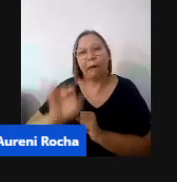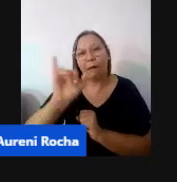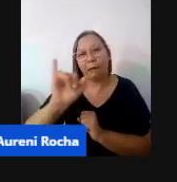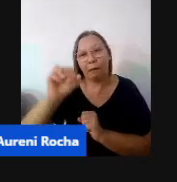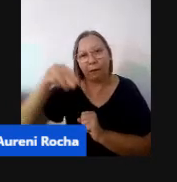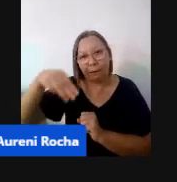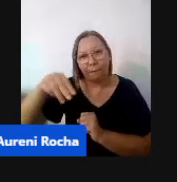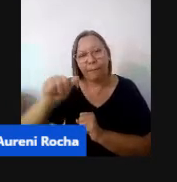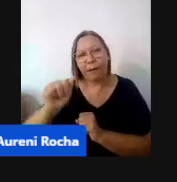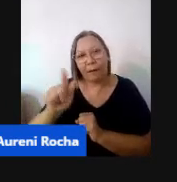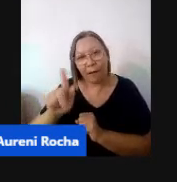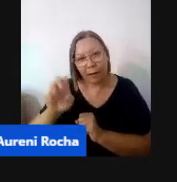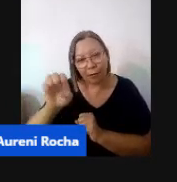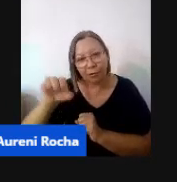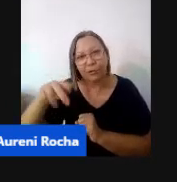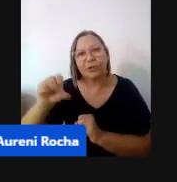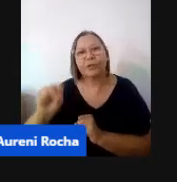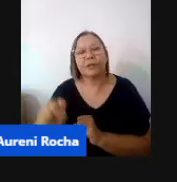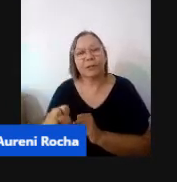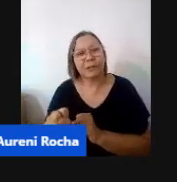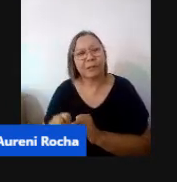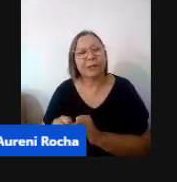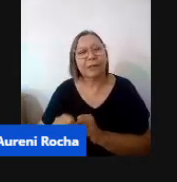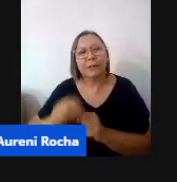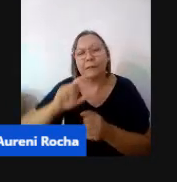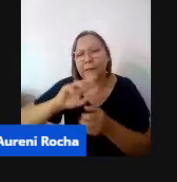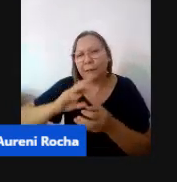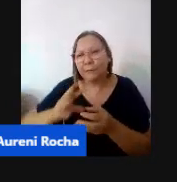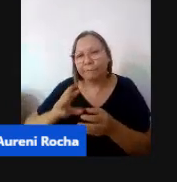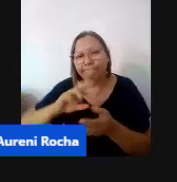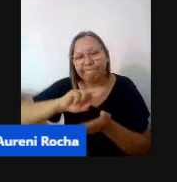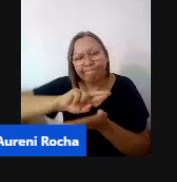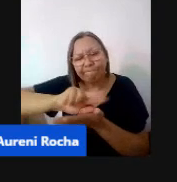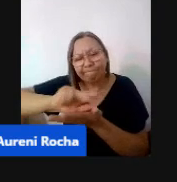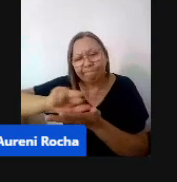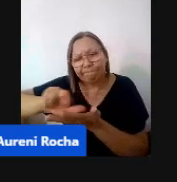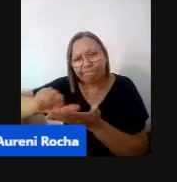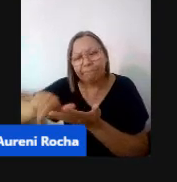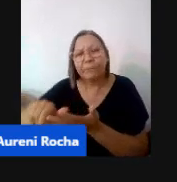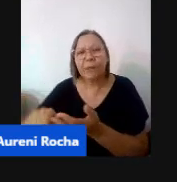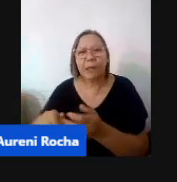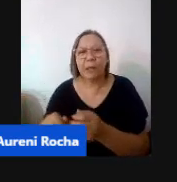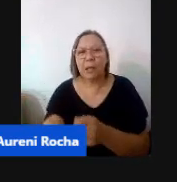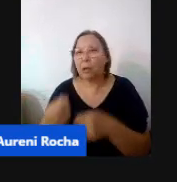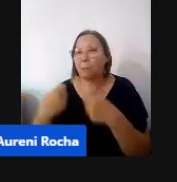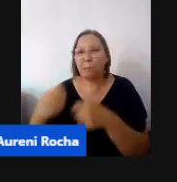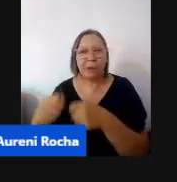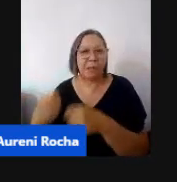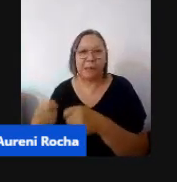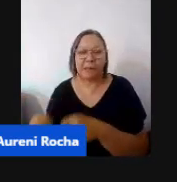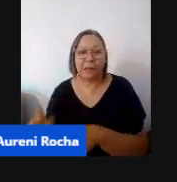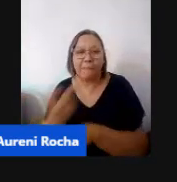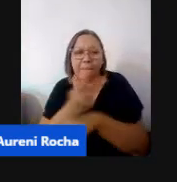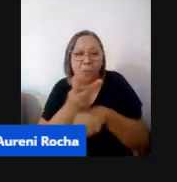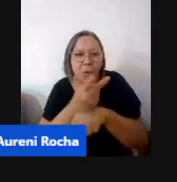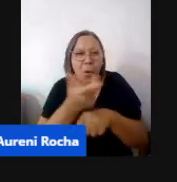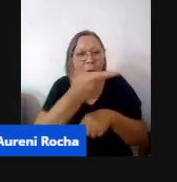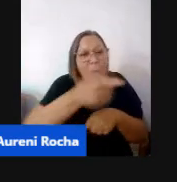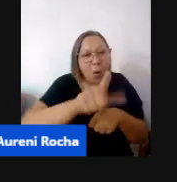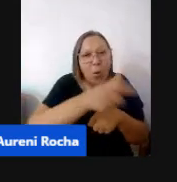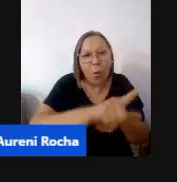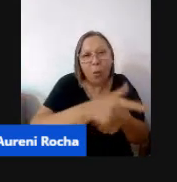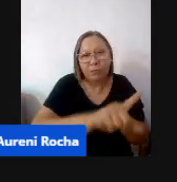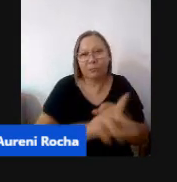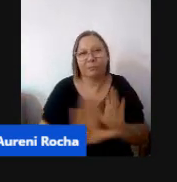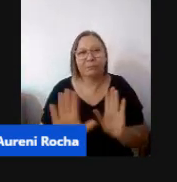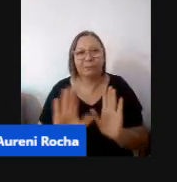uma infinidade de imagens sem precisar ficar buscando em outras plataformas. Quando você faz a busca da imagem, você